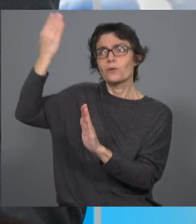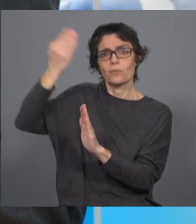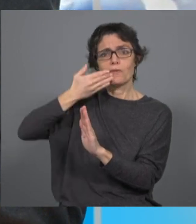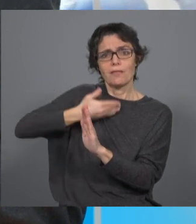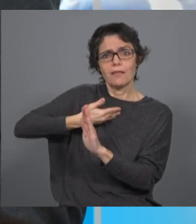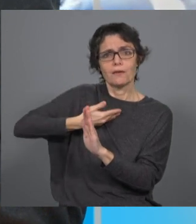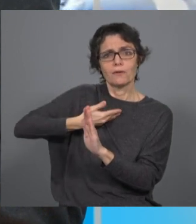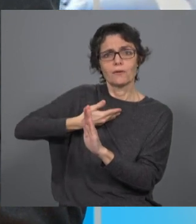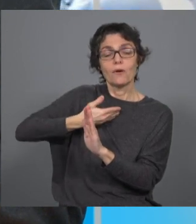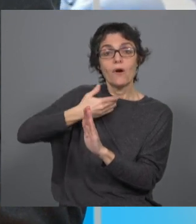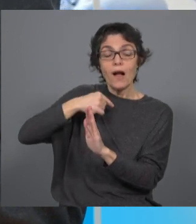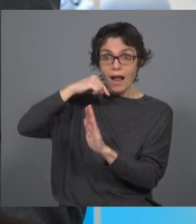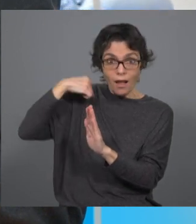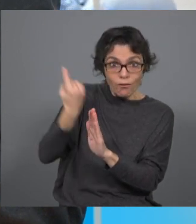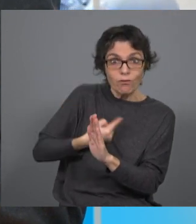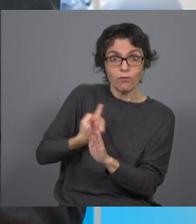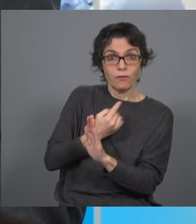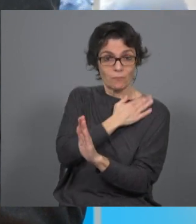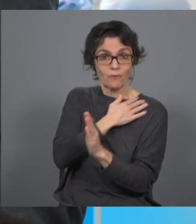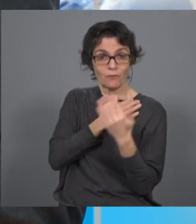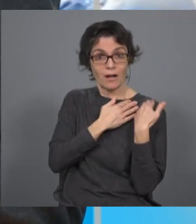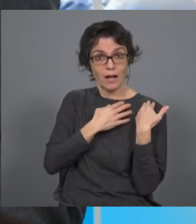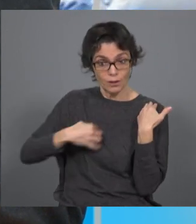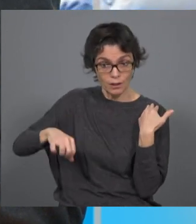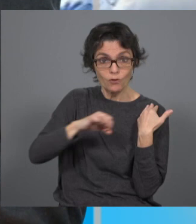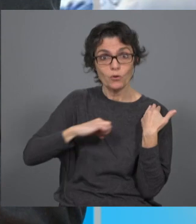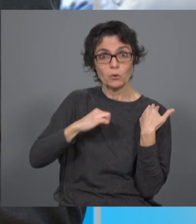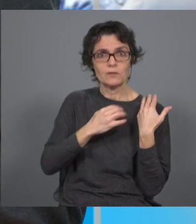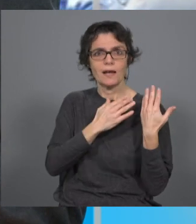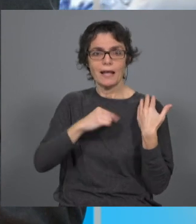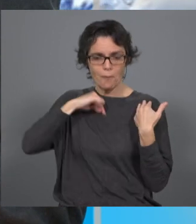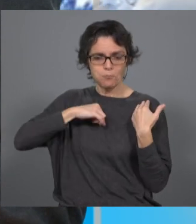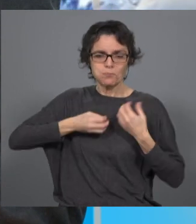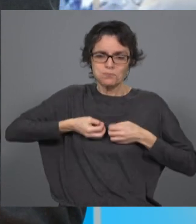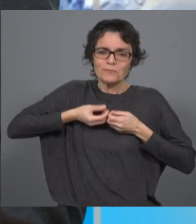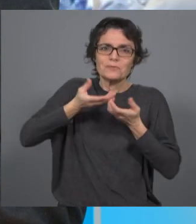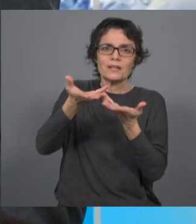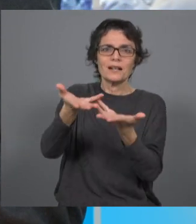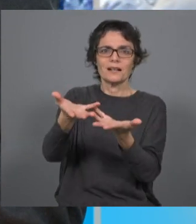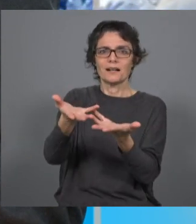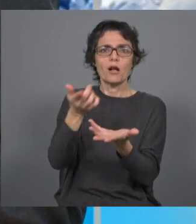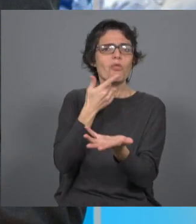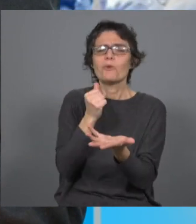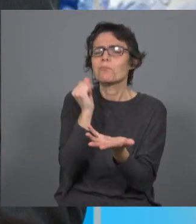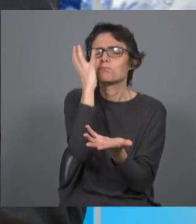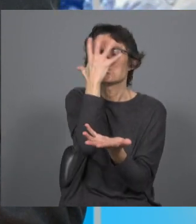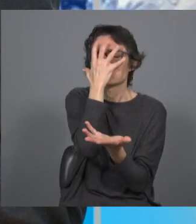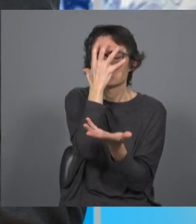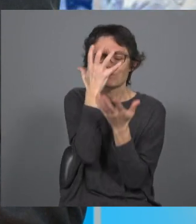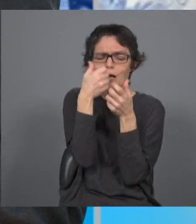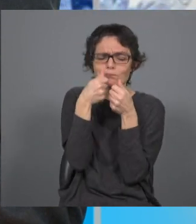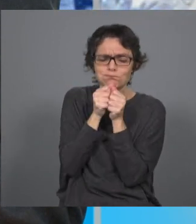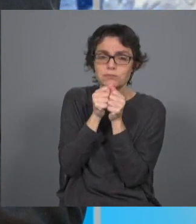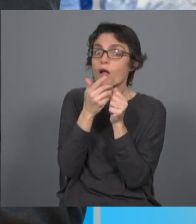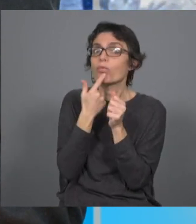outro. E esse dom que nós temos não pode ser recalcado, não pode ser escondido.